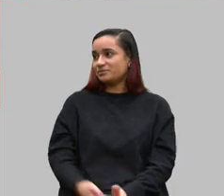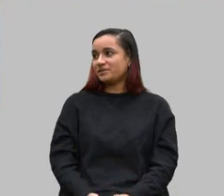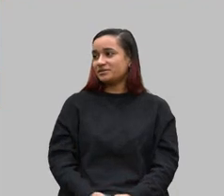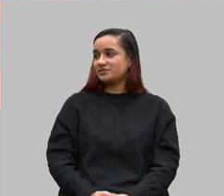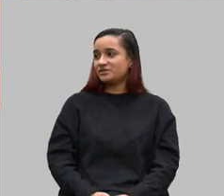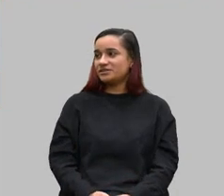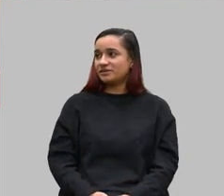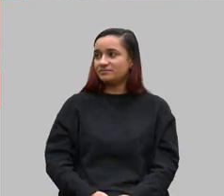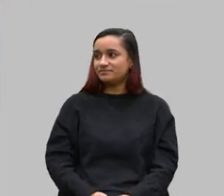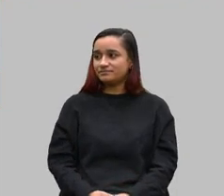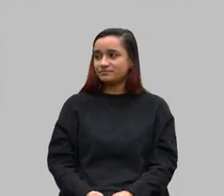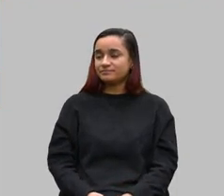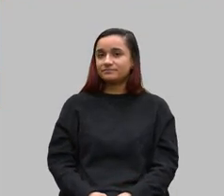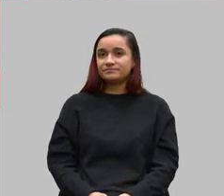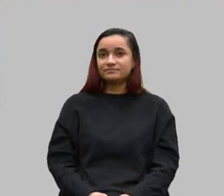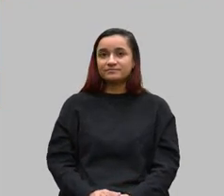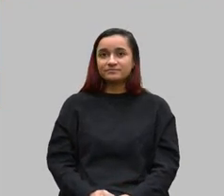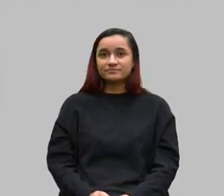bom